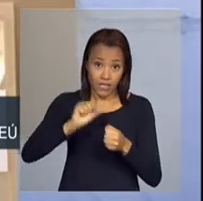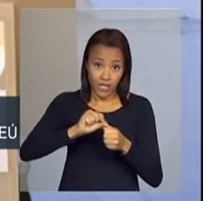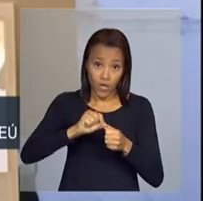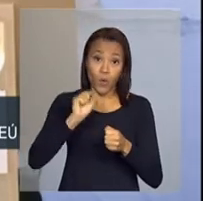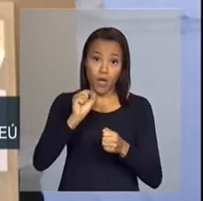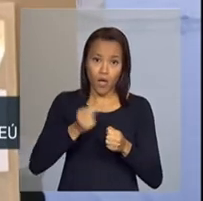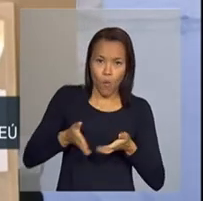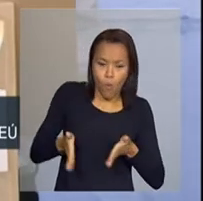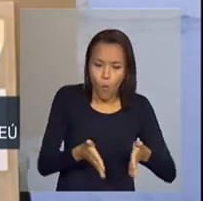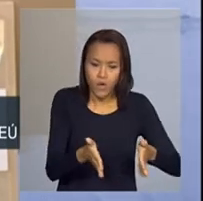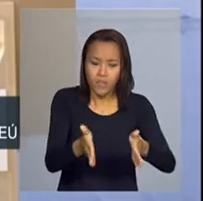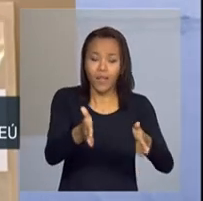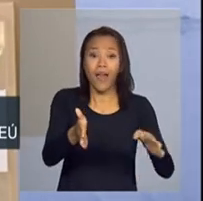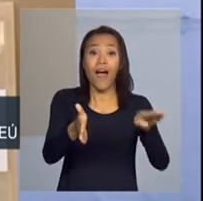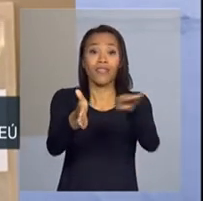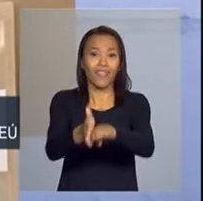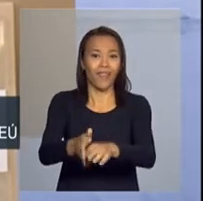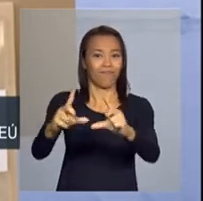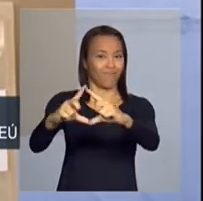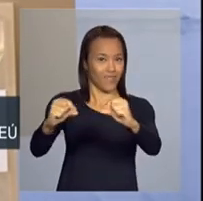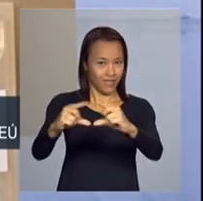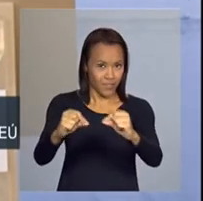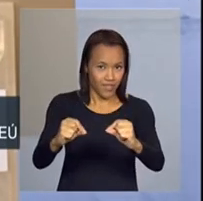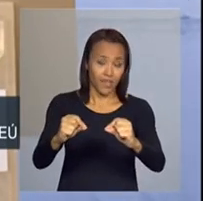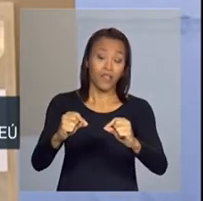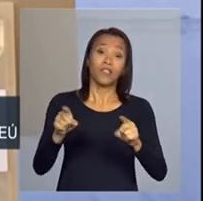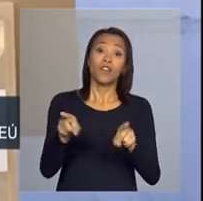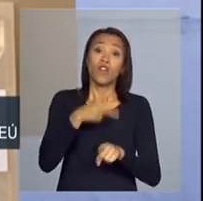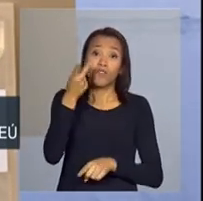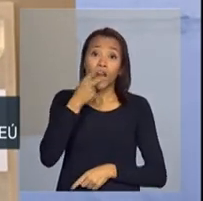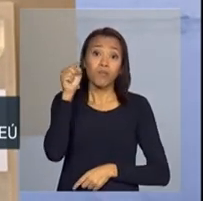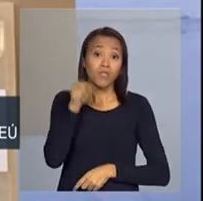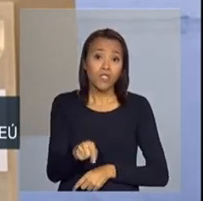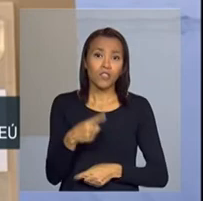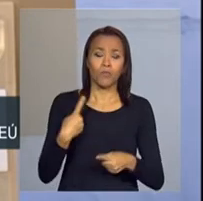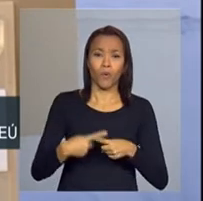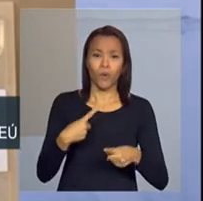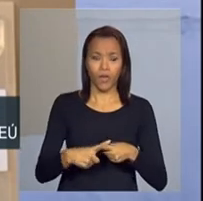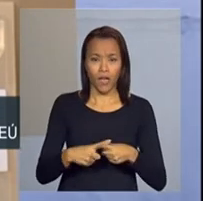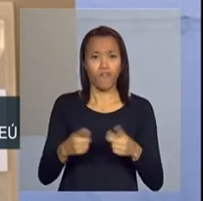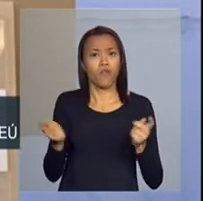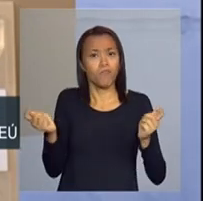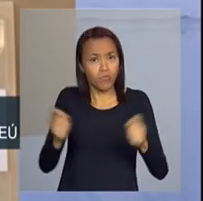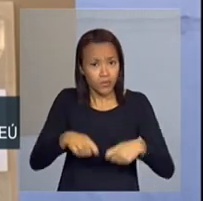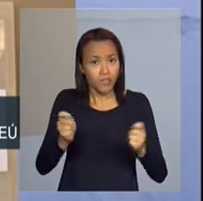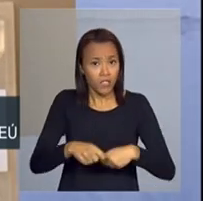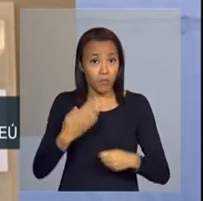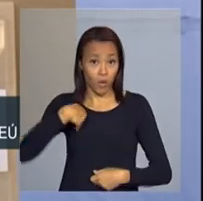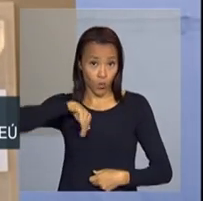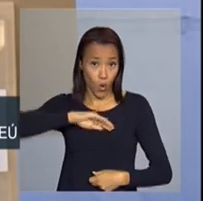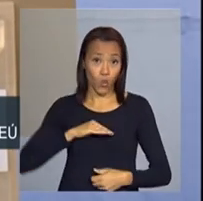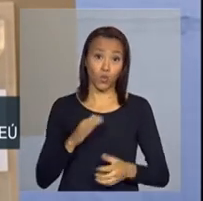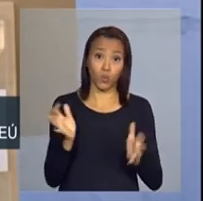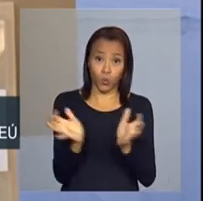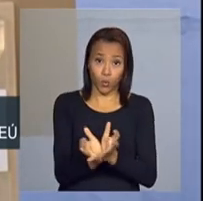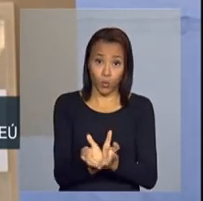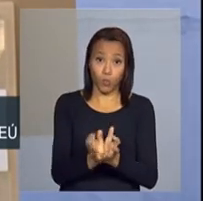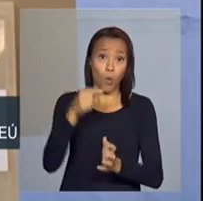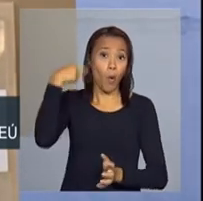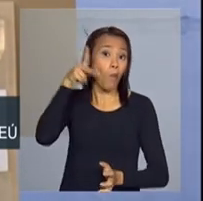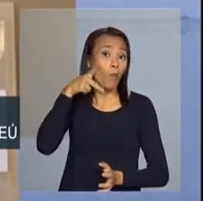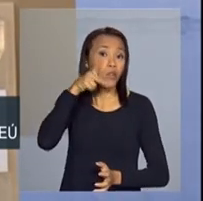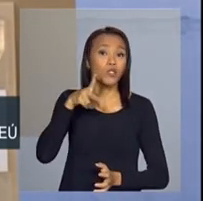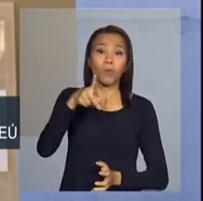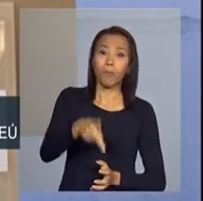estrada até Brasília. Falamos isto pela possibilidade que tínhamos do nosso partido PT chegar ao poder